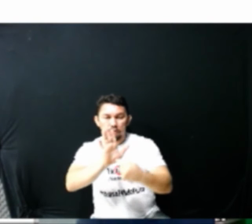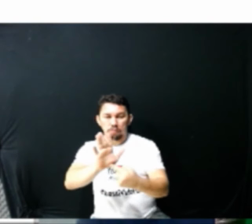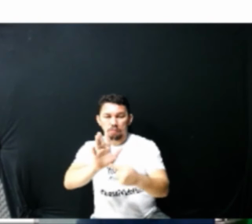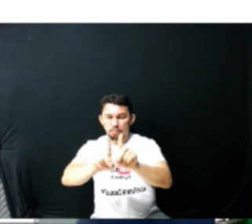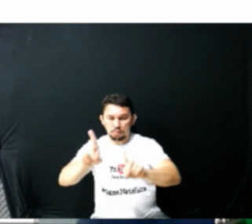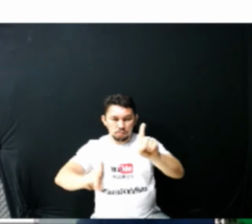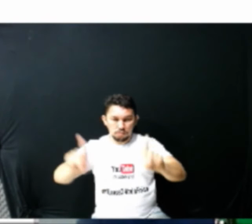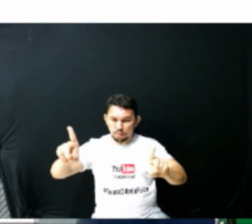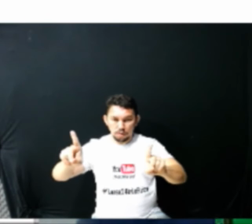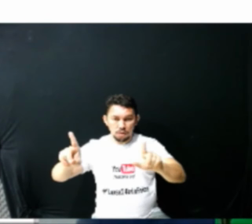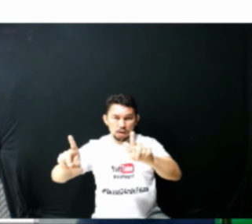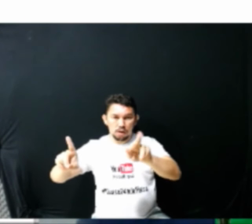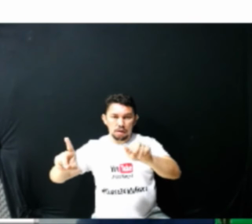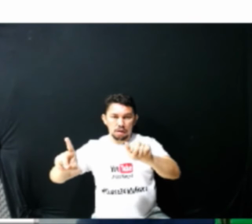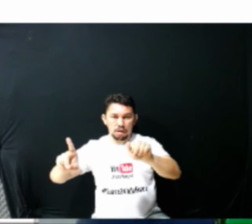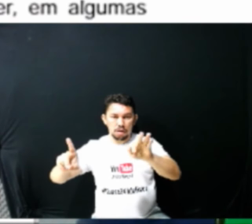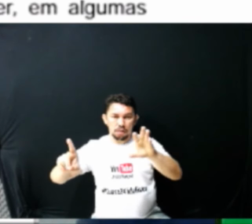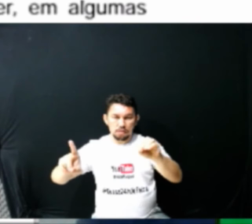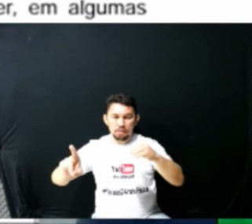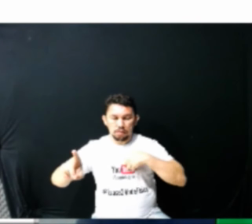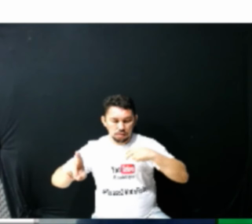acho que a resposta é caminhada por 1 hora.